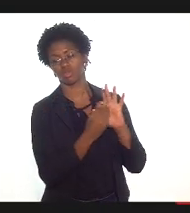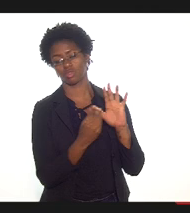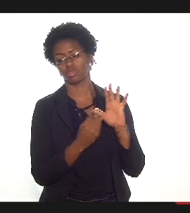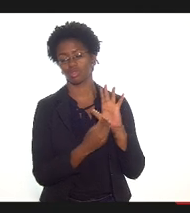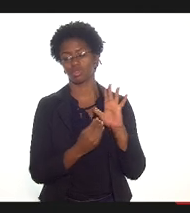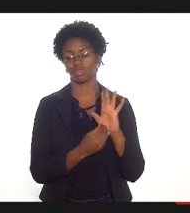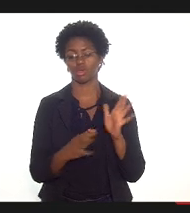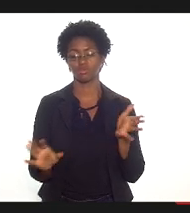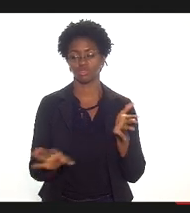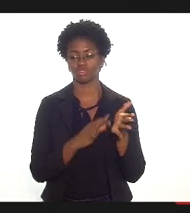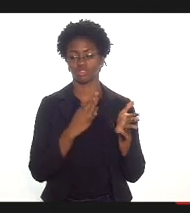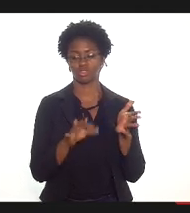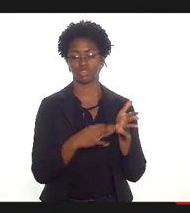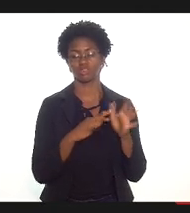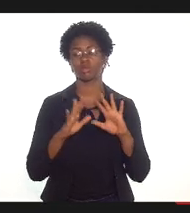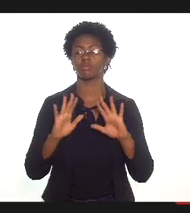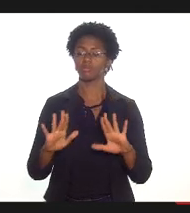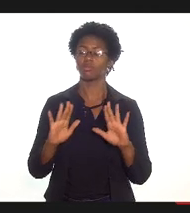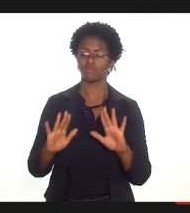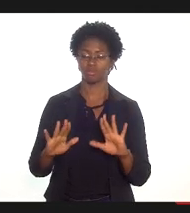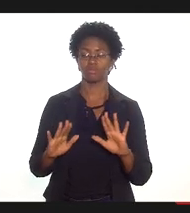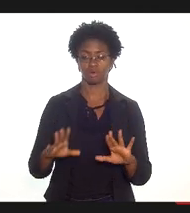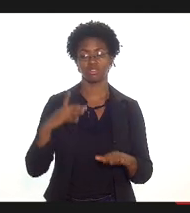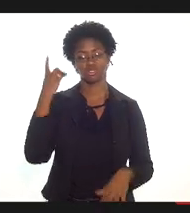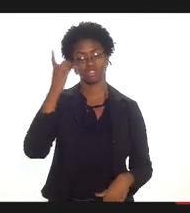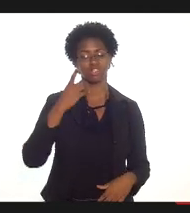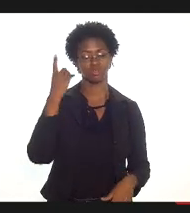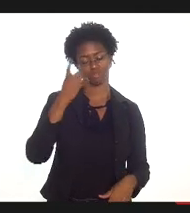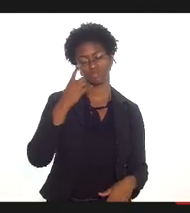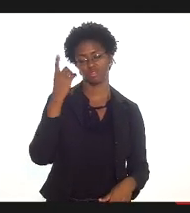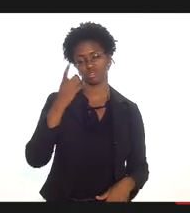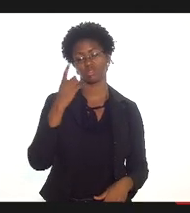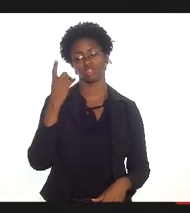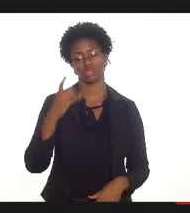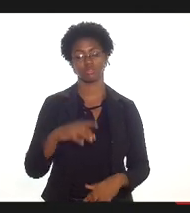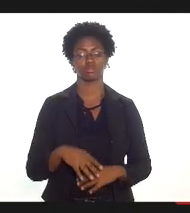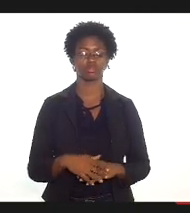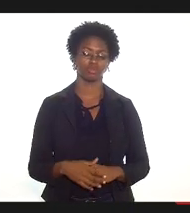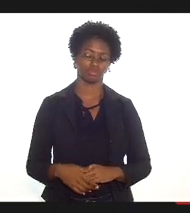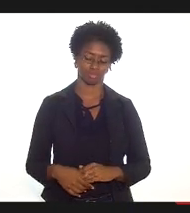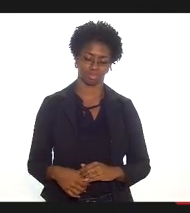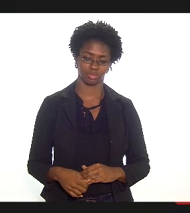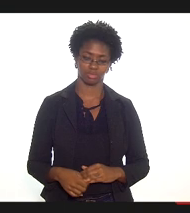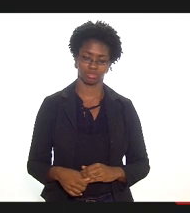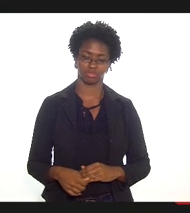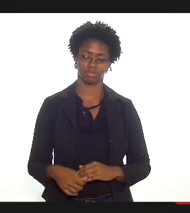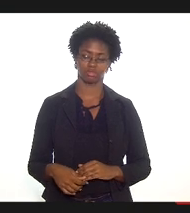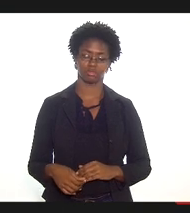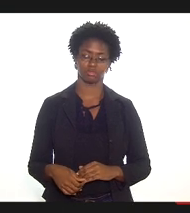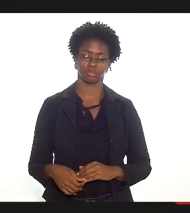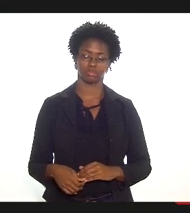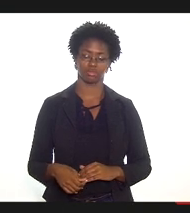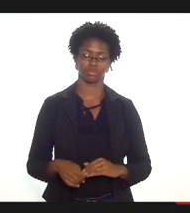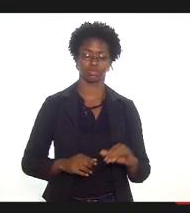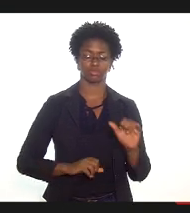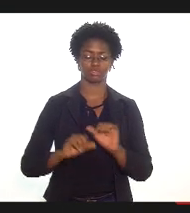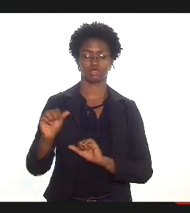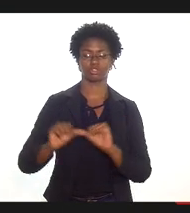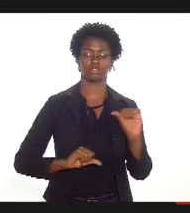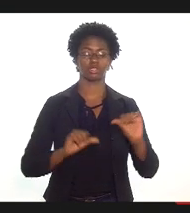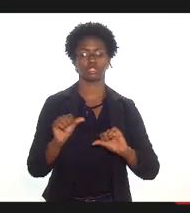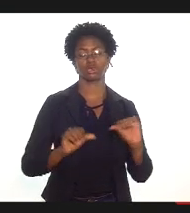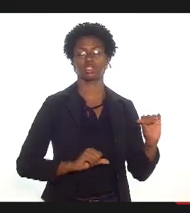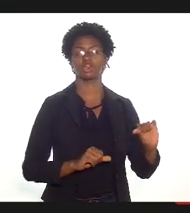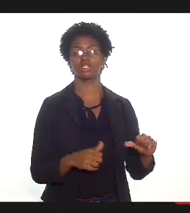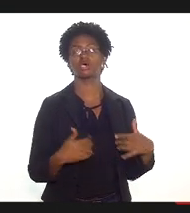fazendo as inscrições, mas os deputados e vereadores. A gente intercala, ok? Então,